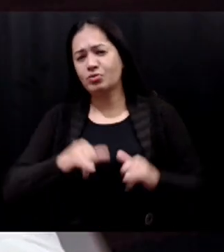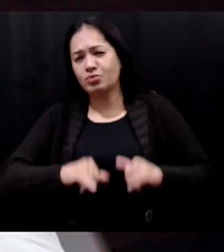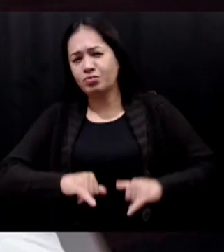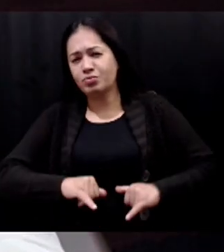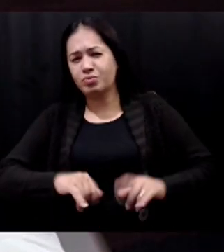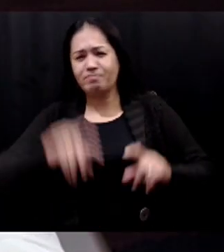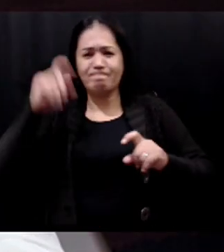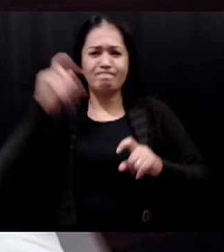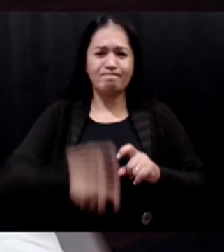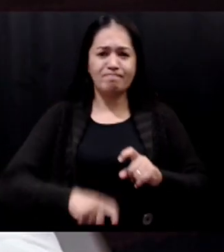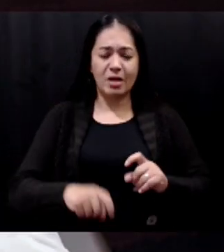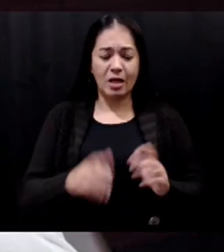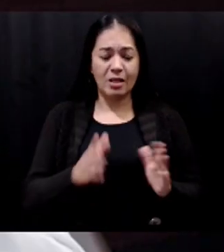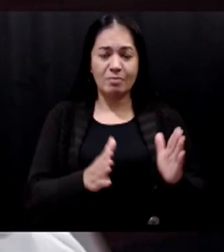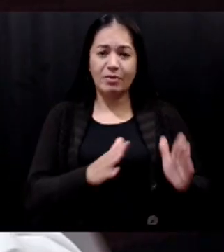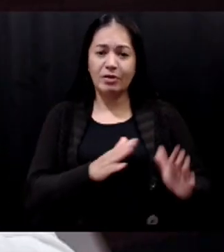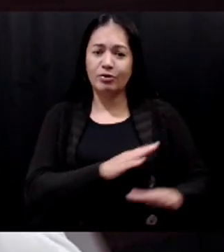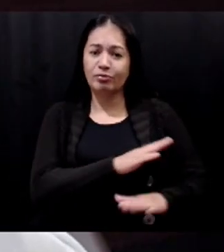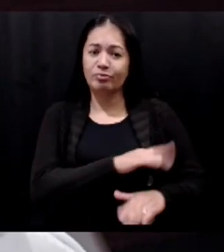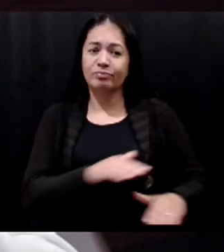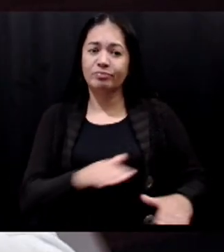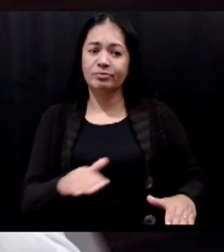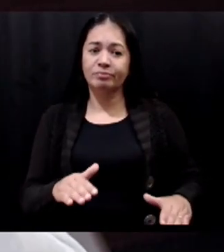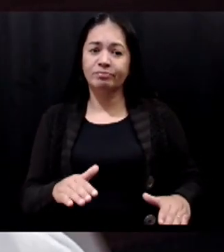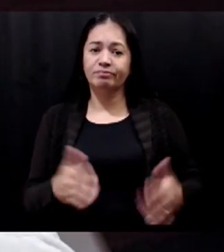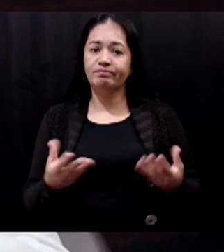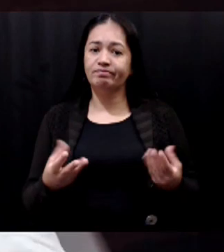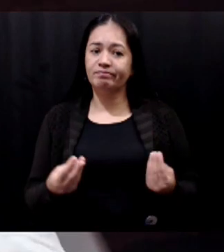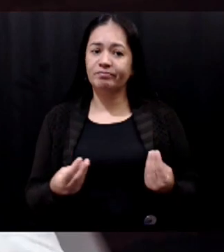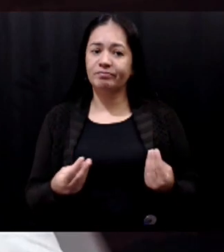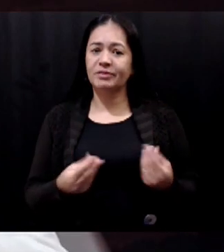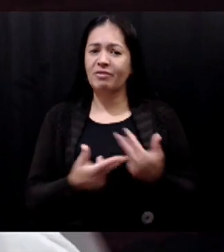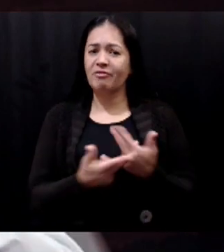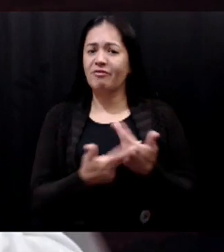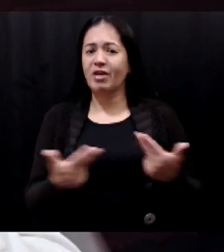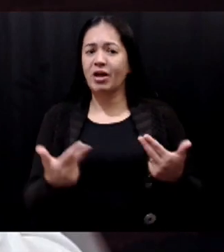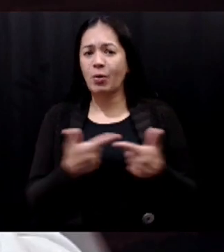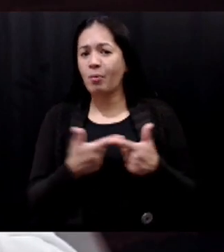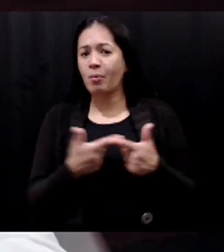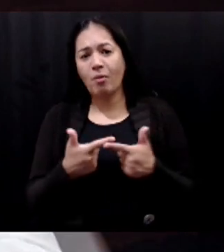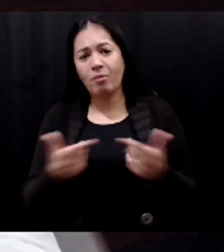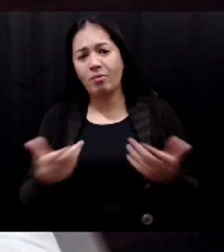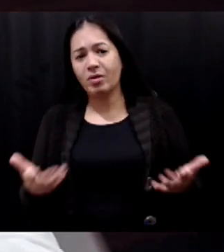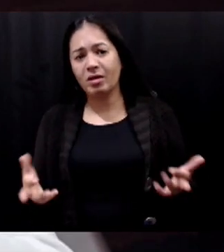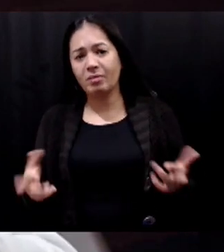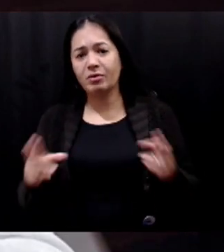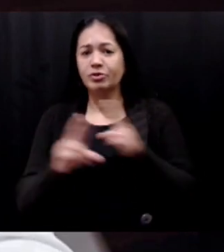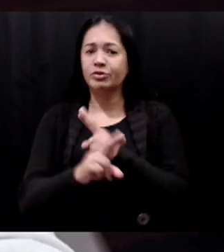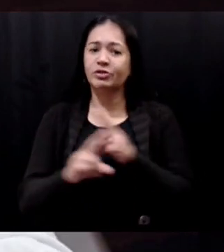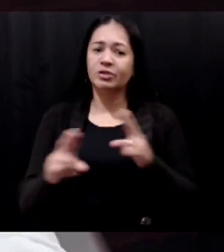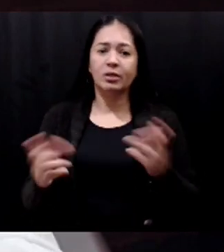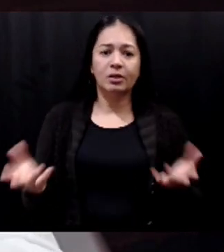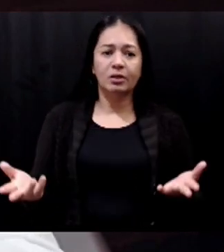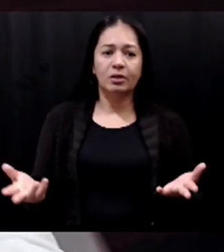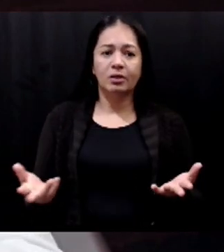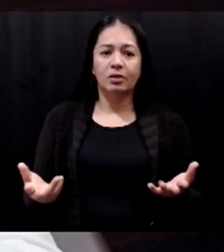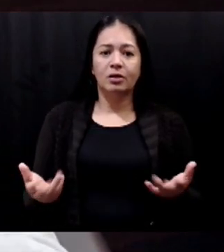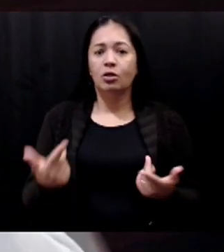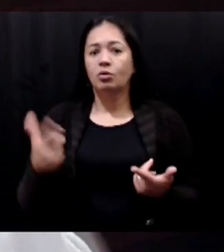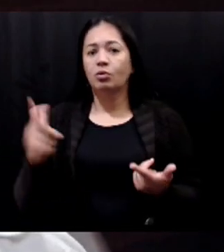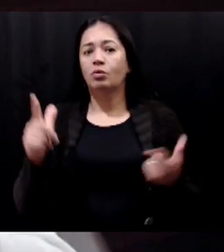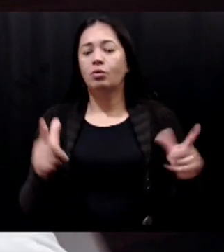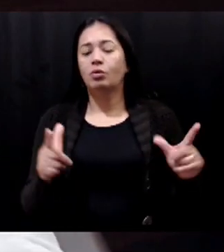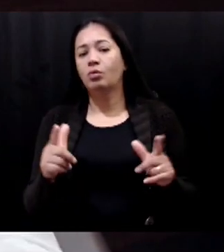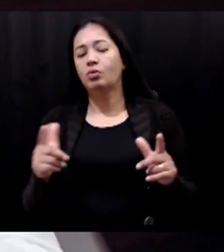infância e que teve vários problemas de relacionamentos, né, com outros companheiros, que